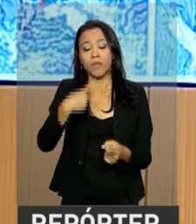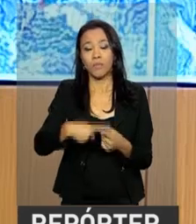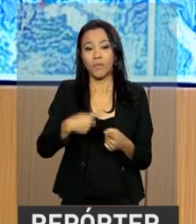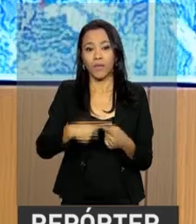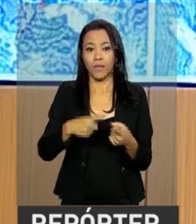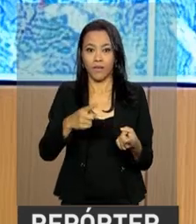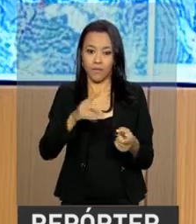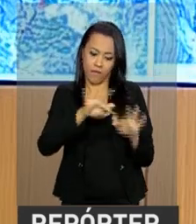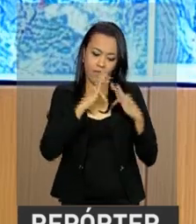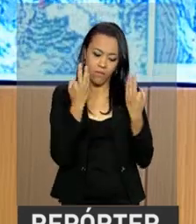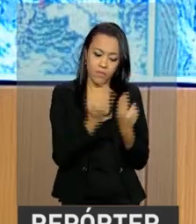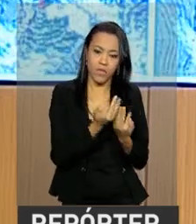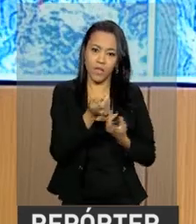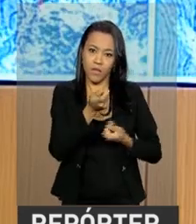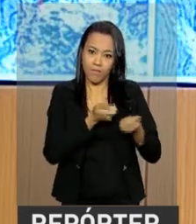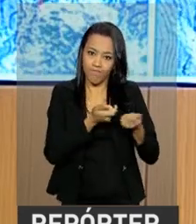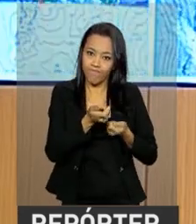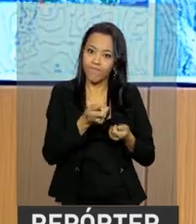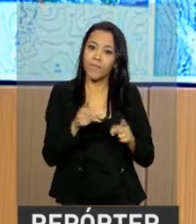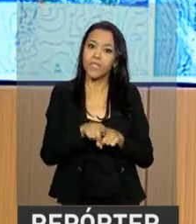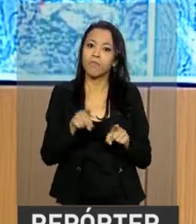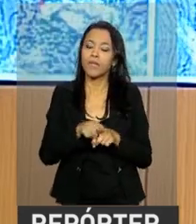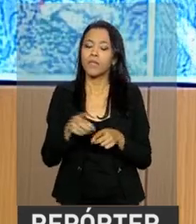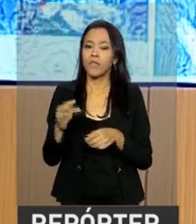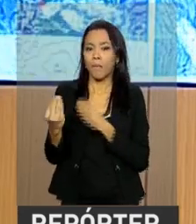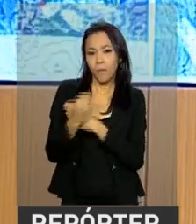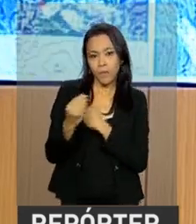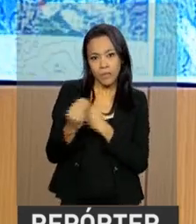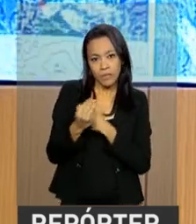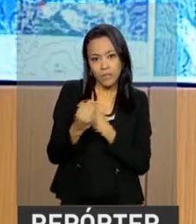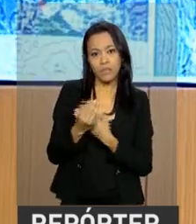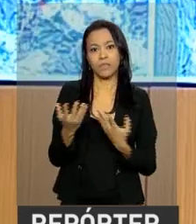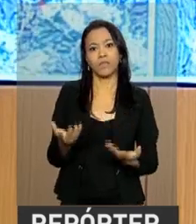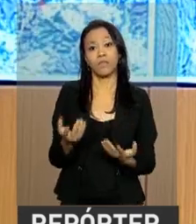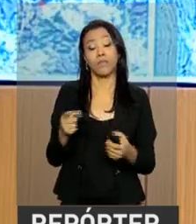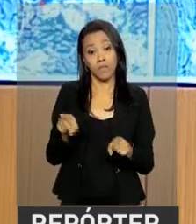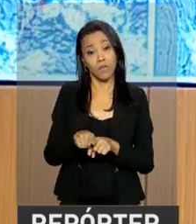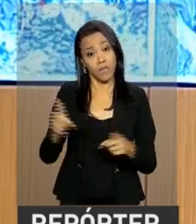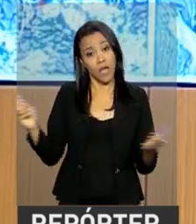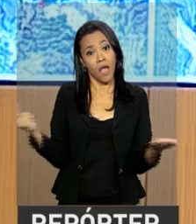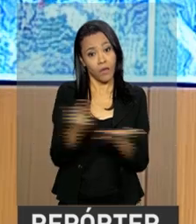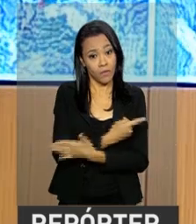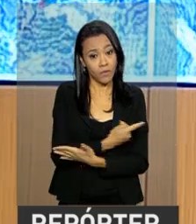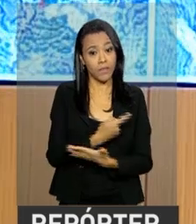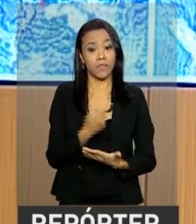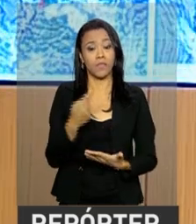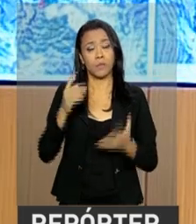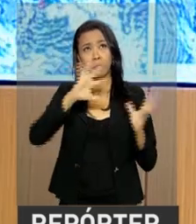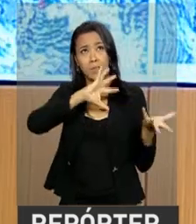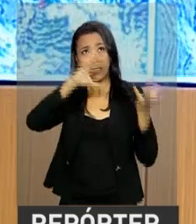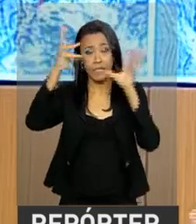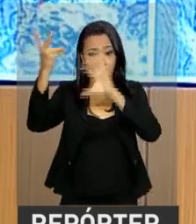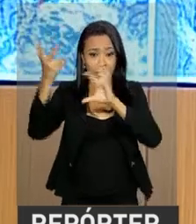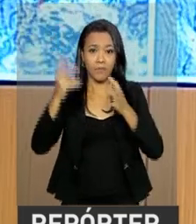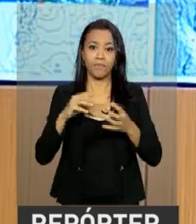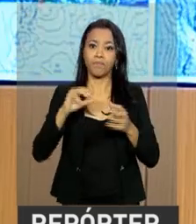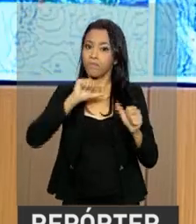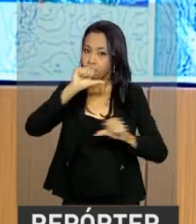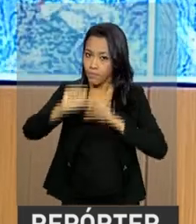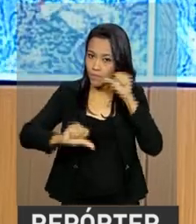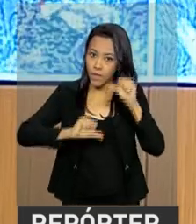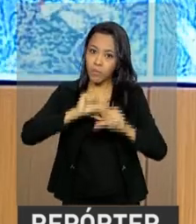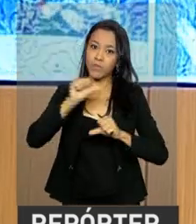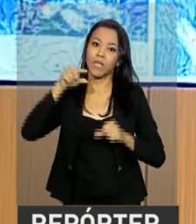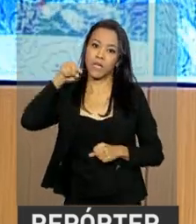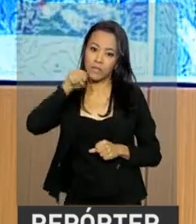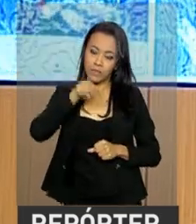familiar quanto pra segurança alimentar e até consequências negativas no clima para mudar aí